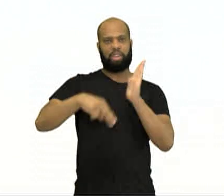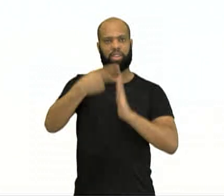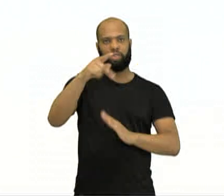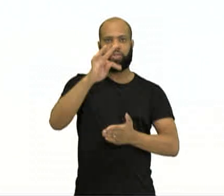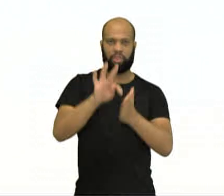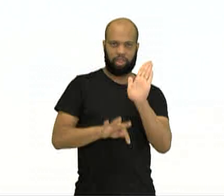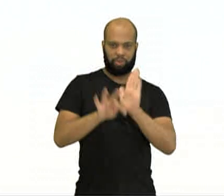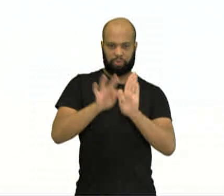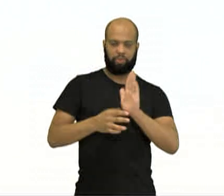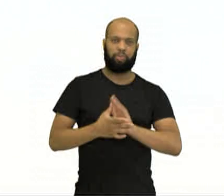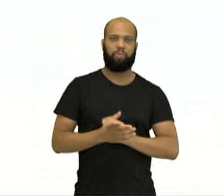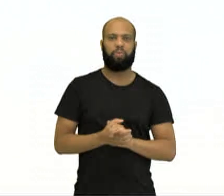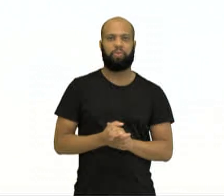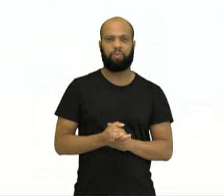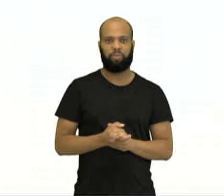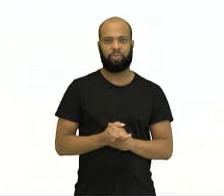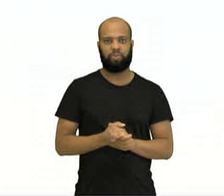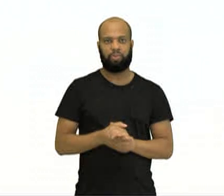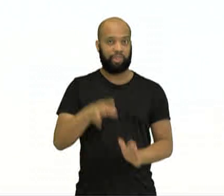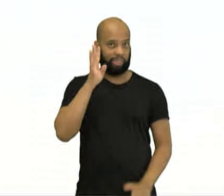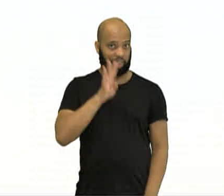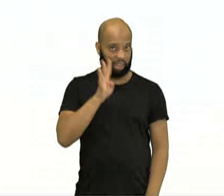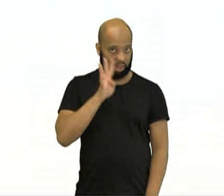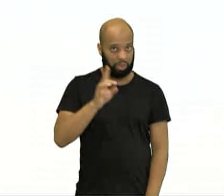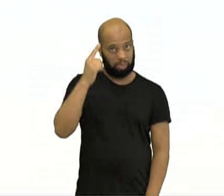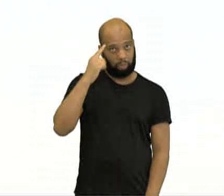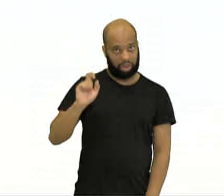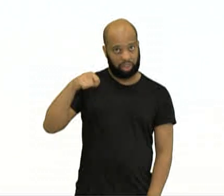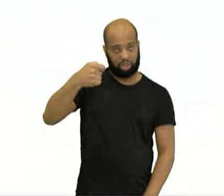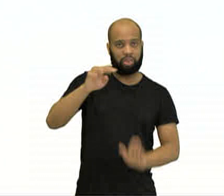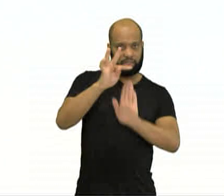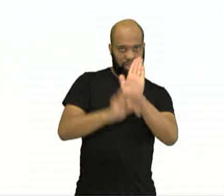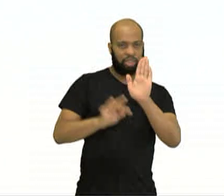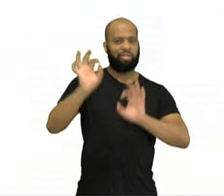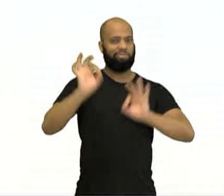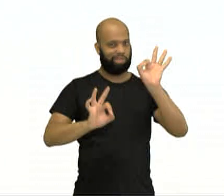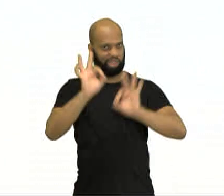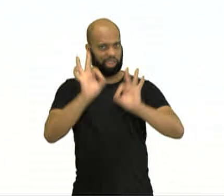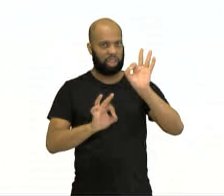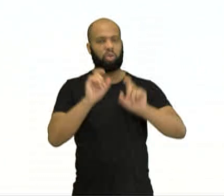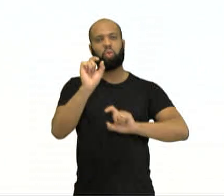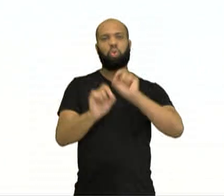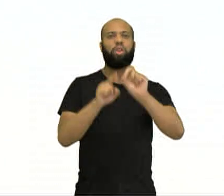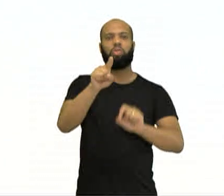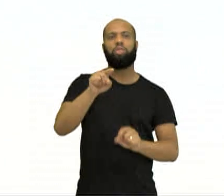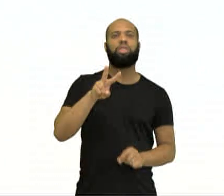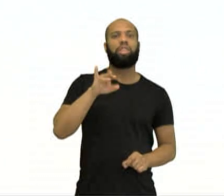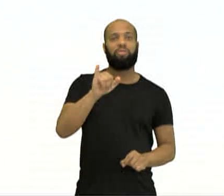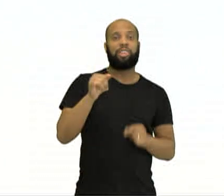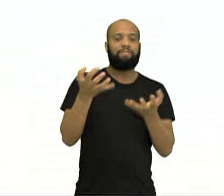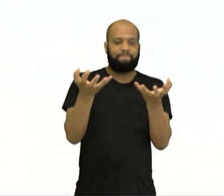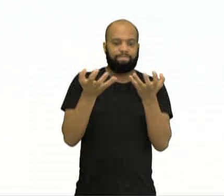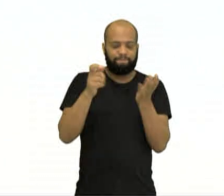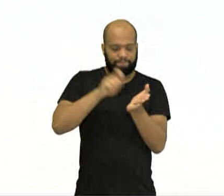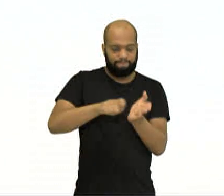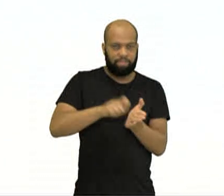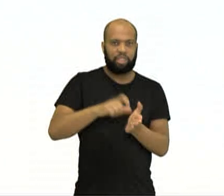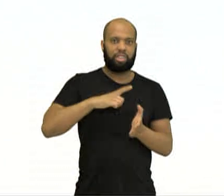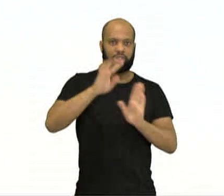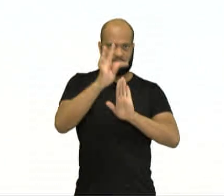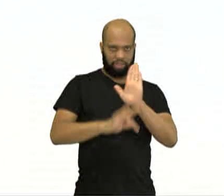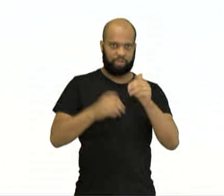texto. Legal, né? Pense nesse texto. Planeje o que você quer que tenha